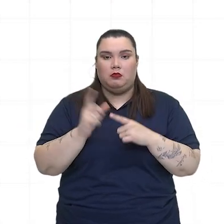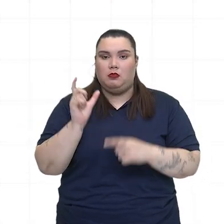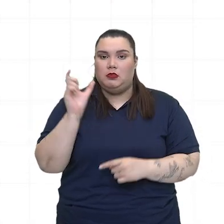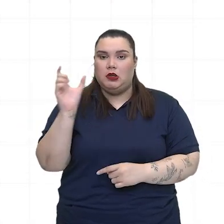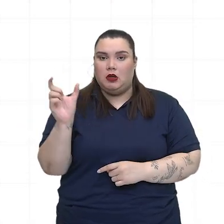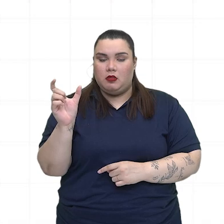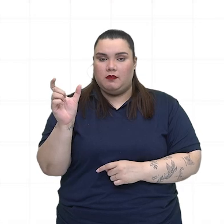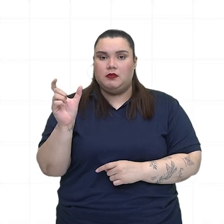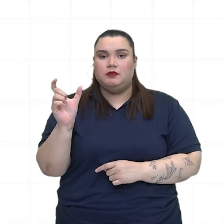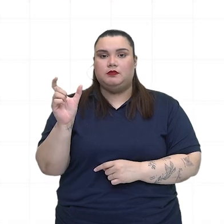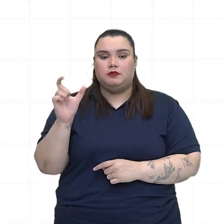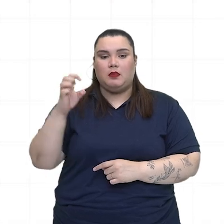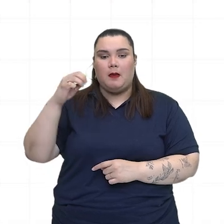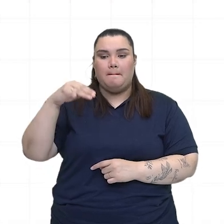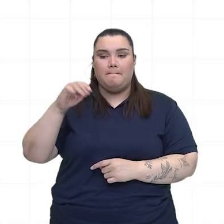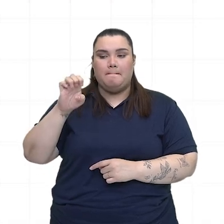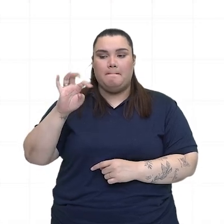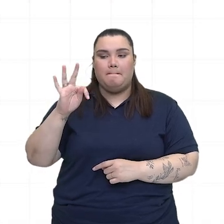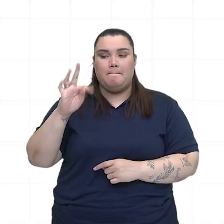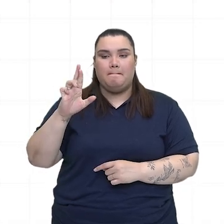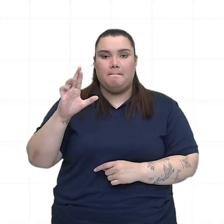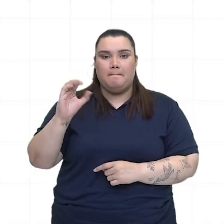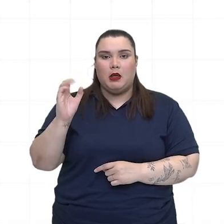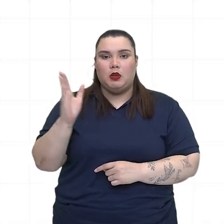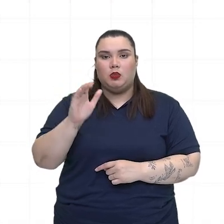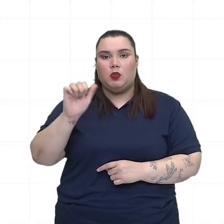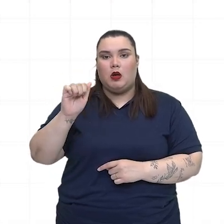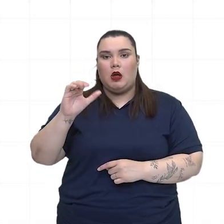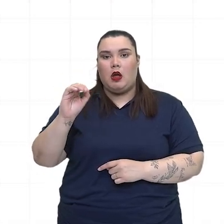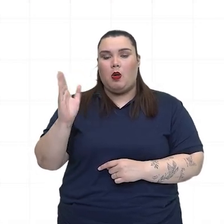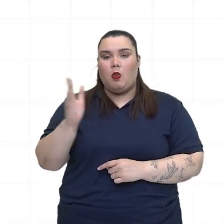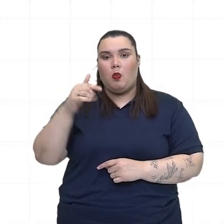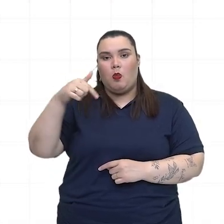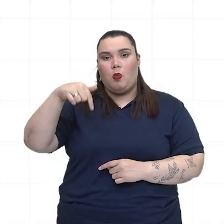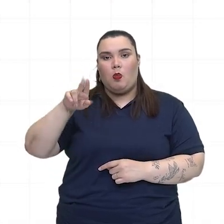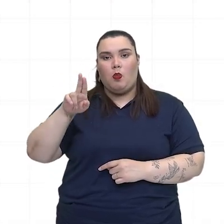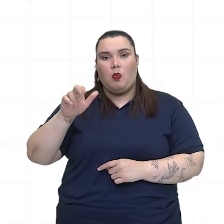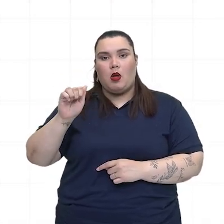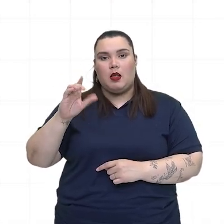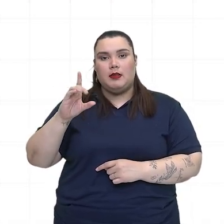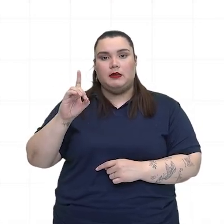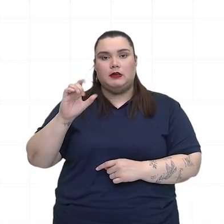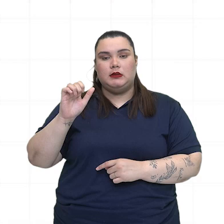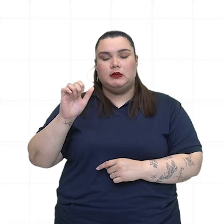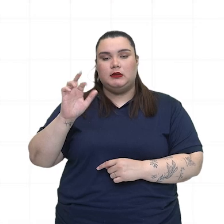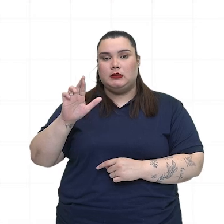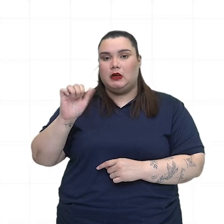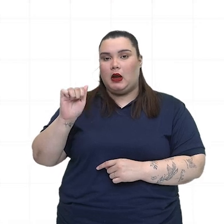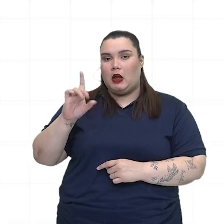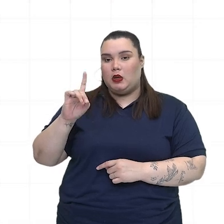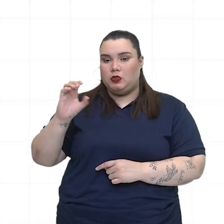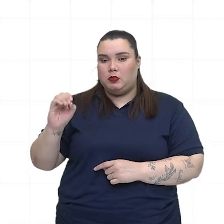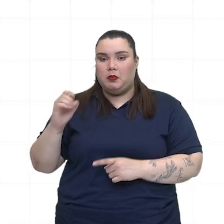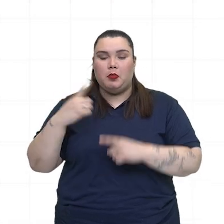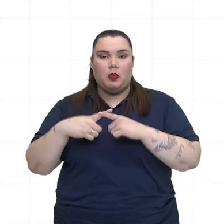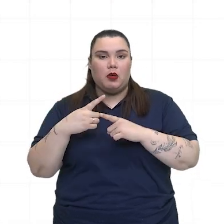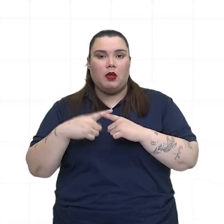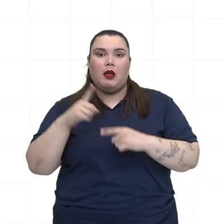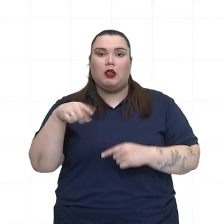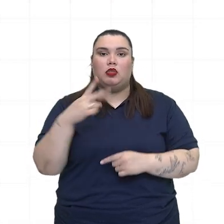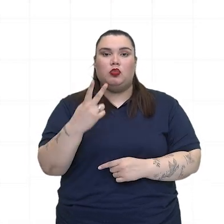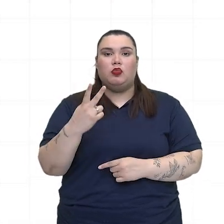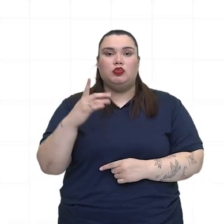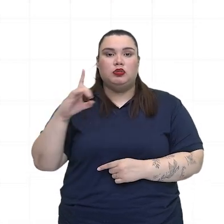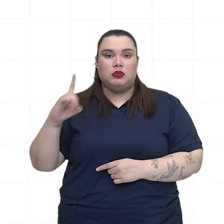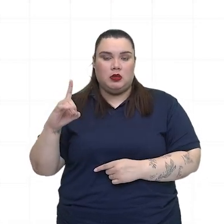nomenclatura é metro ao quadrado. Por que ao quadrado? Porque nós estamos trabalhando aqui com duas dimensões.